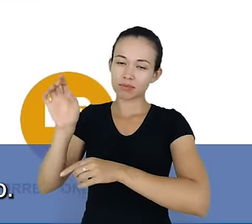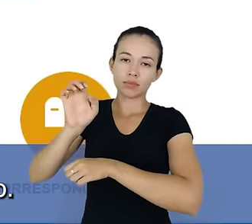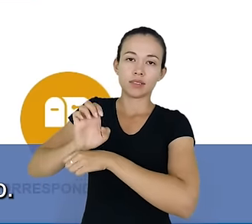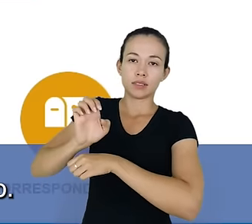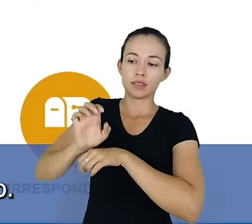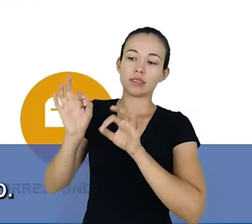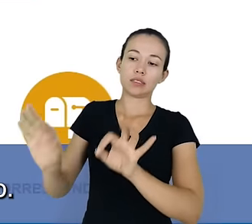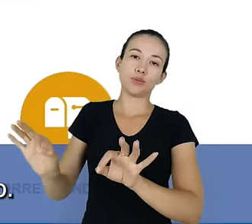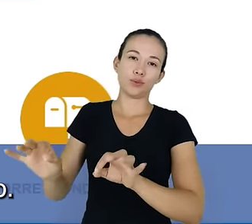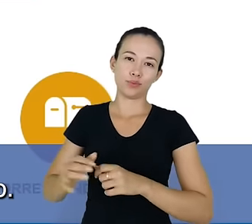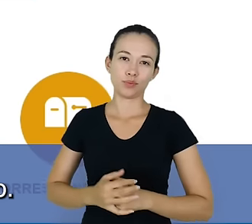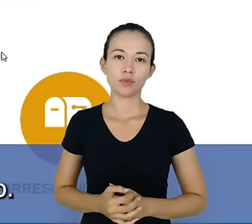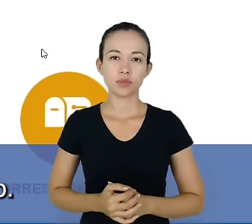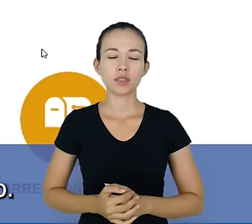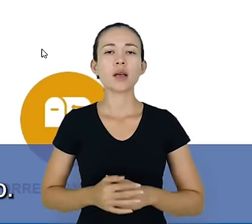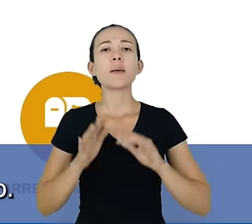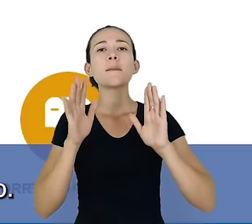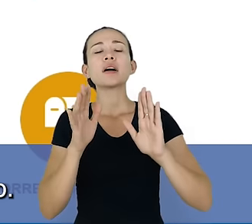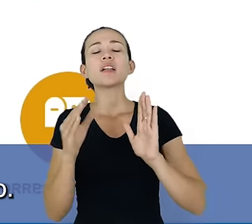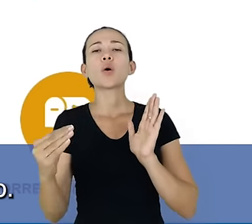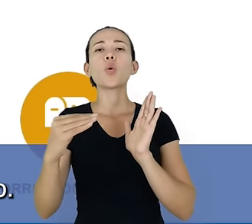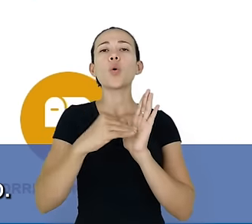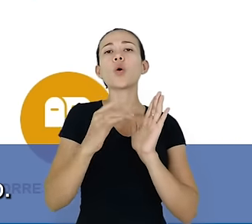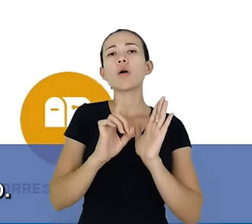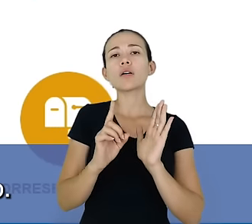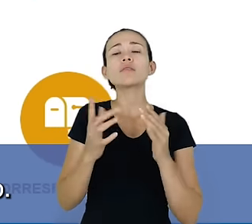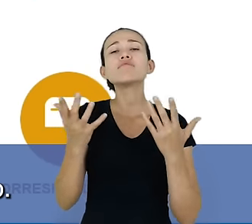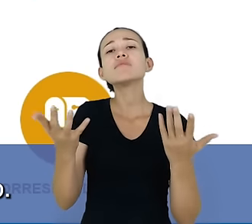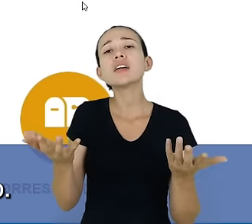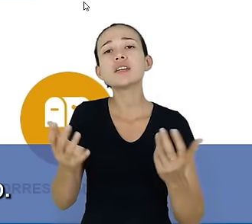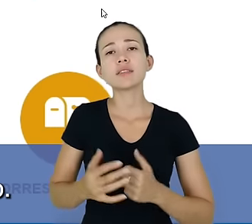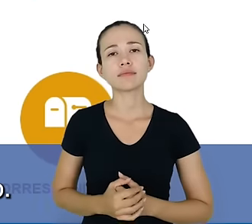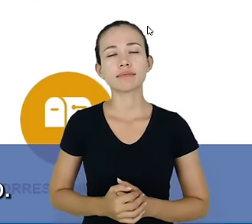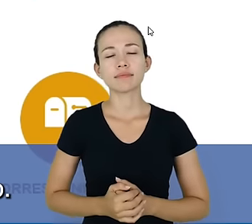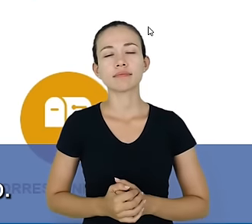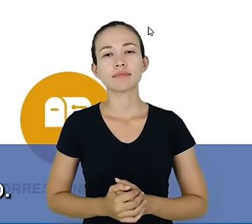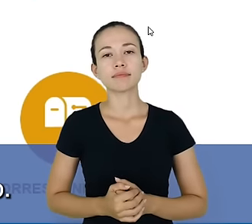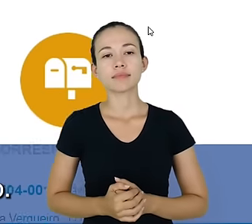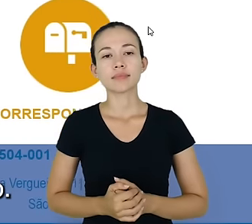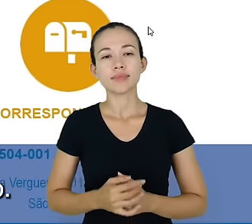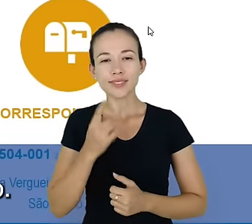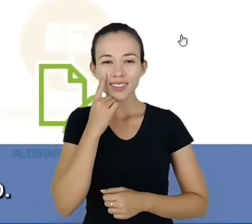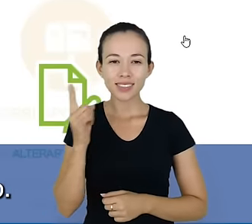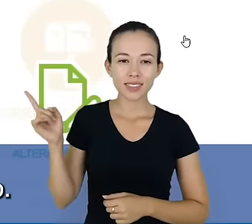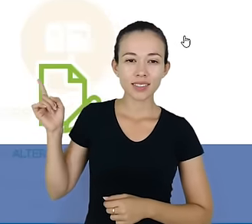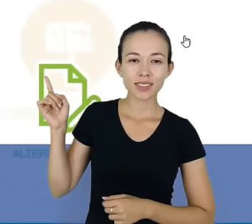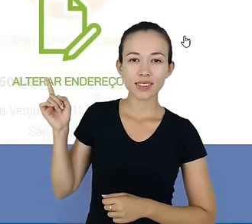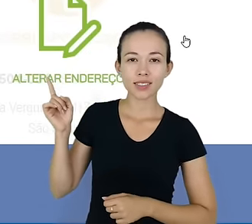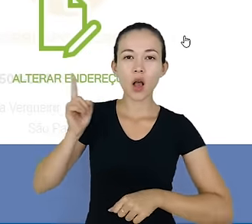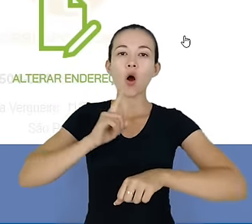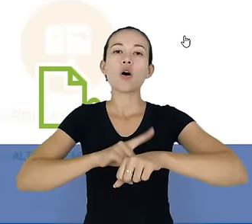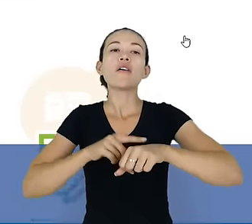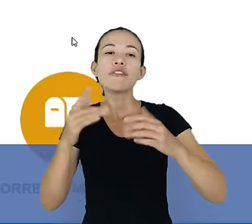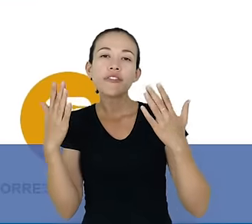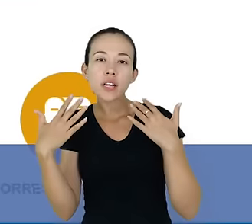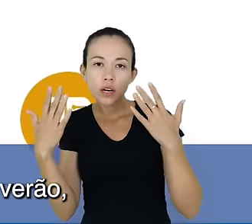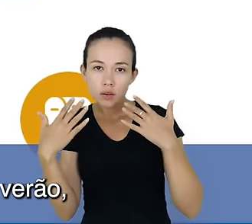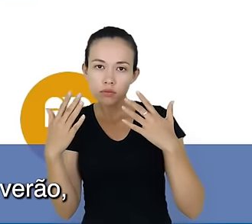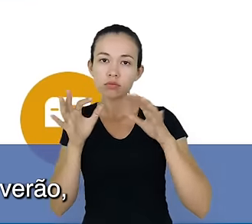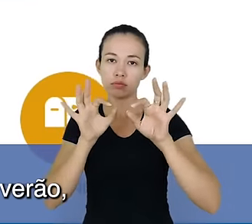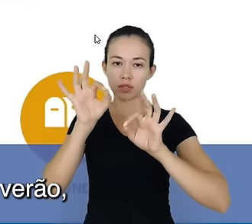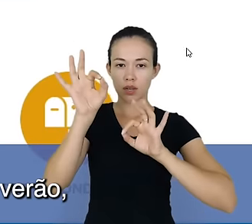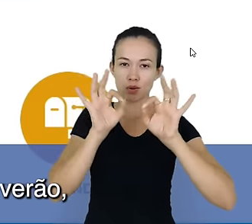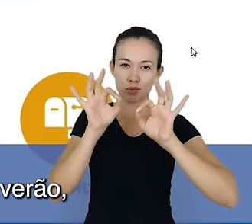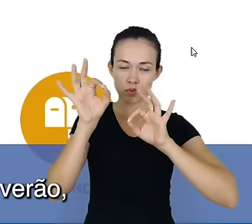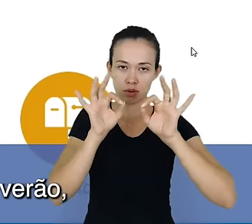se não colocar eu já percebi que ele tem funcionado aqui ajustar f o horário de verão faço o ajuste eu coloquei